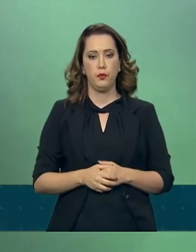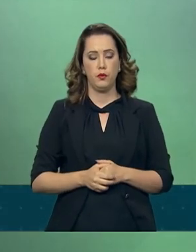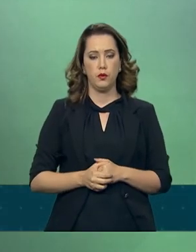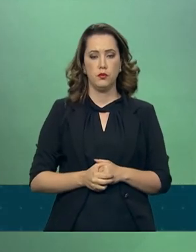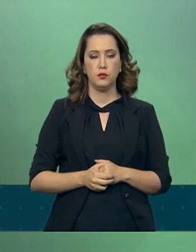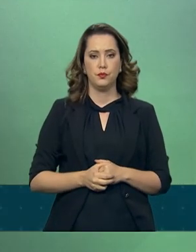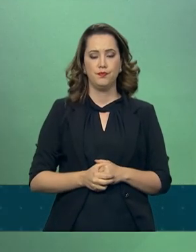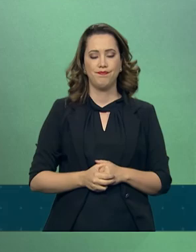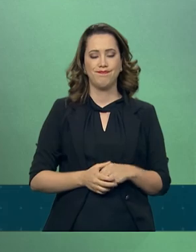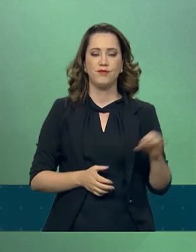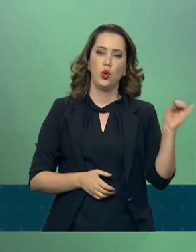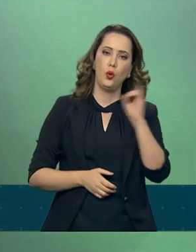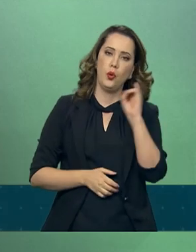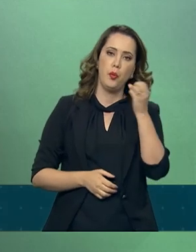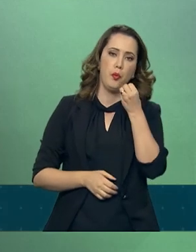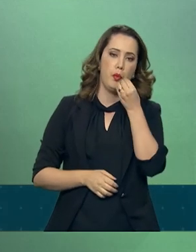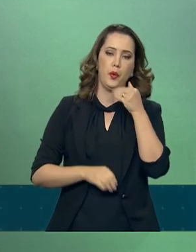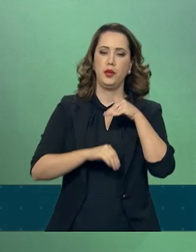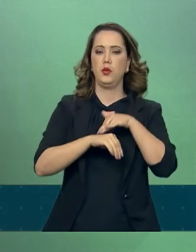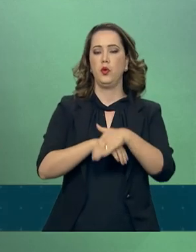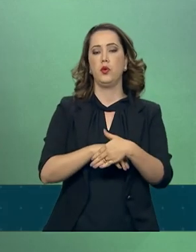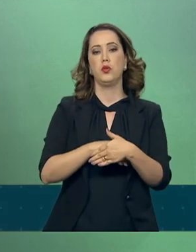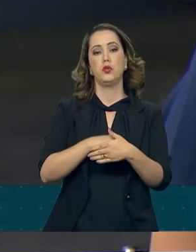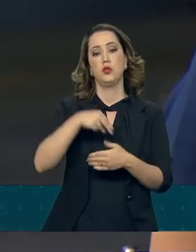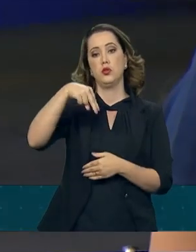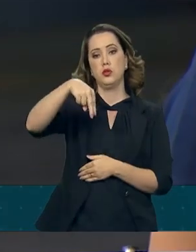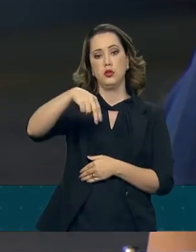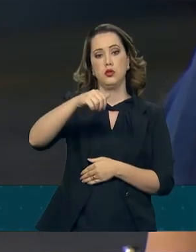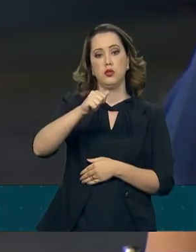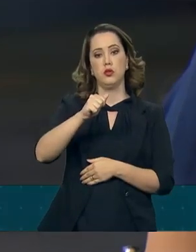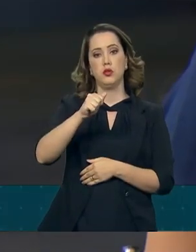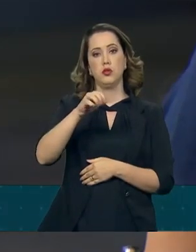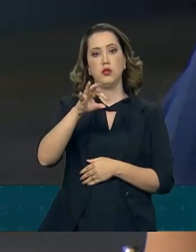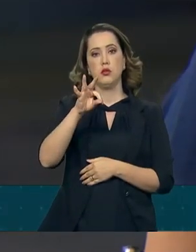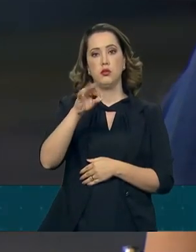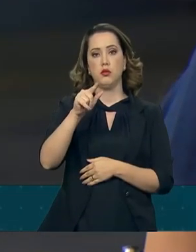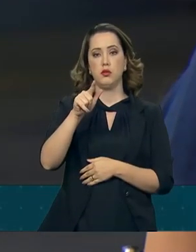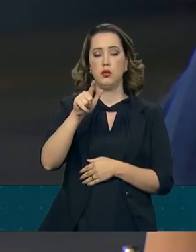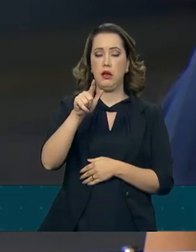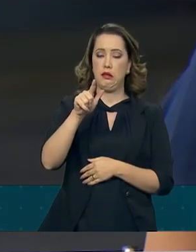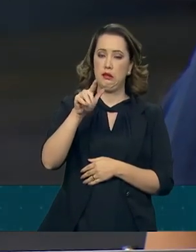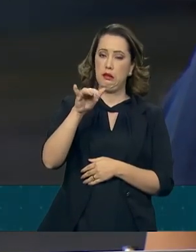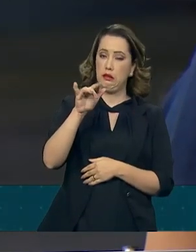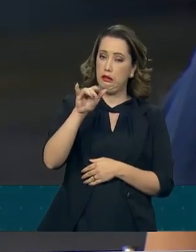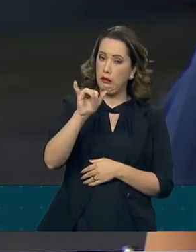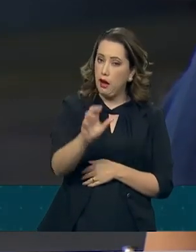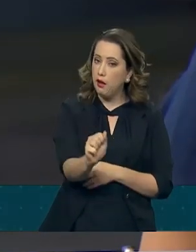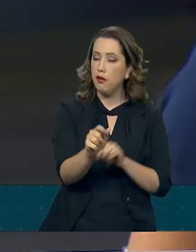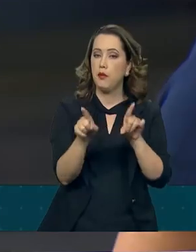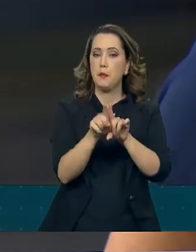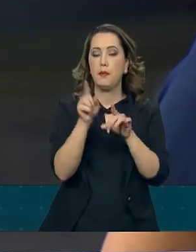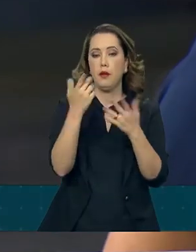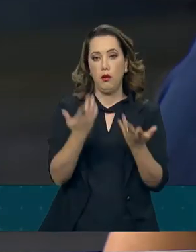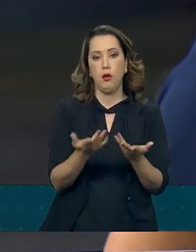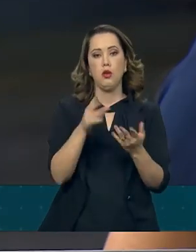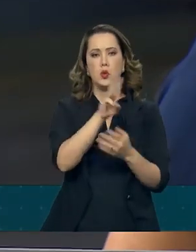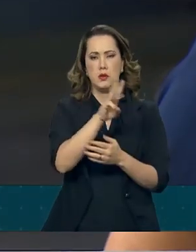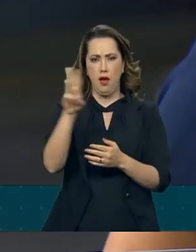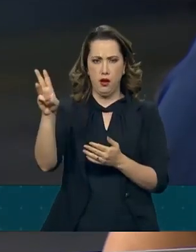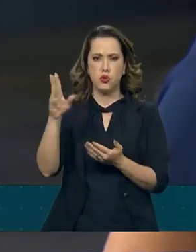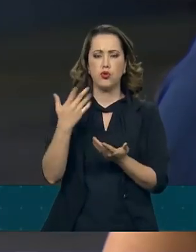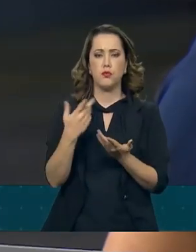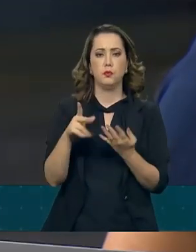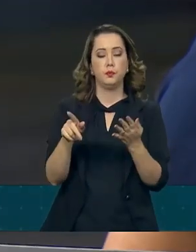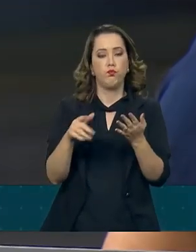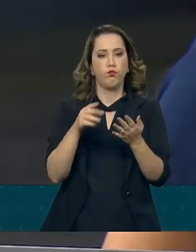olá porta voz em sua noite até lá dentro do portal metrópole furto é ainda sobre esse assunto é o senhor